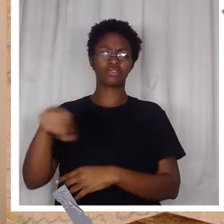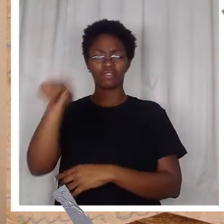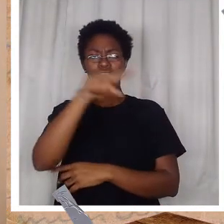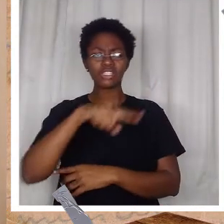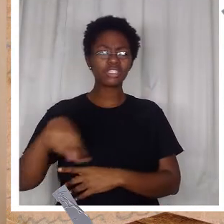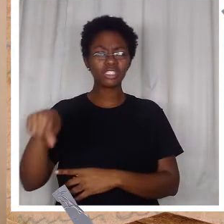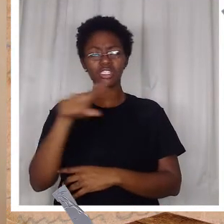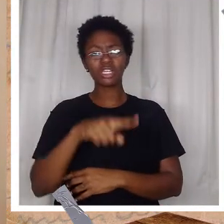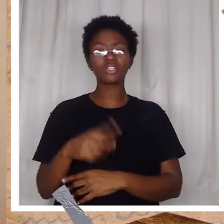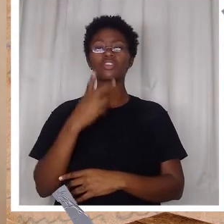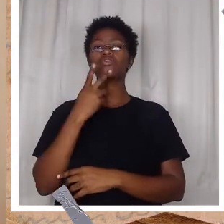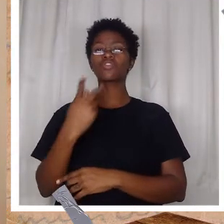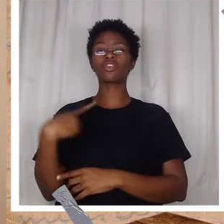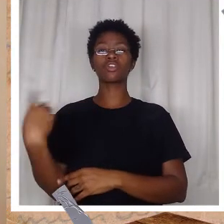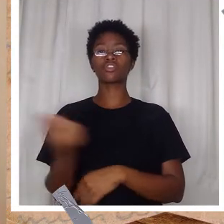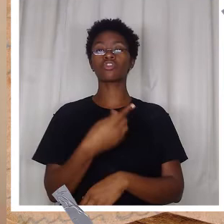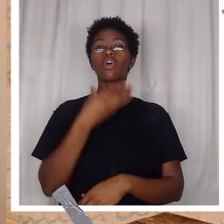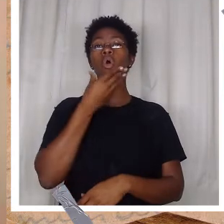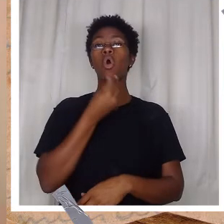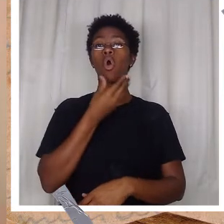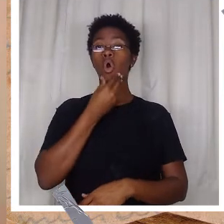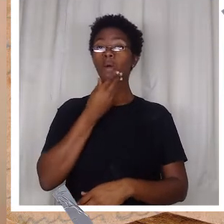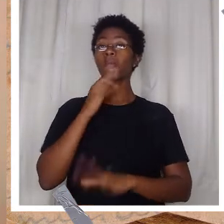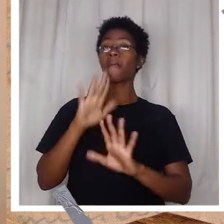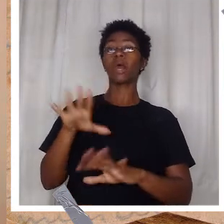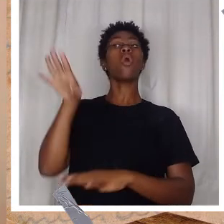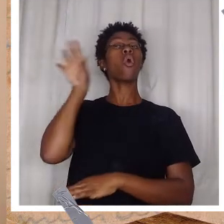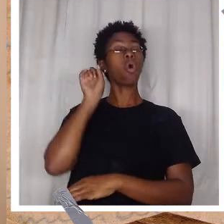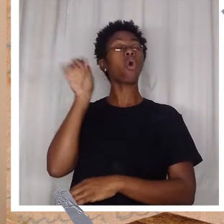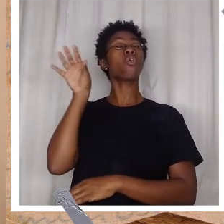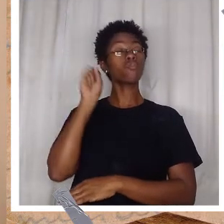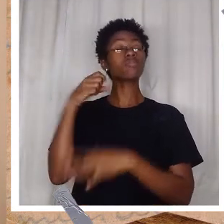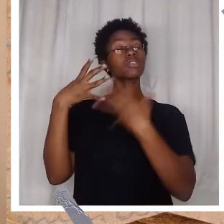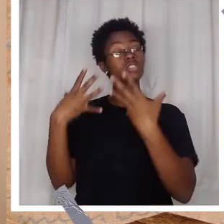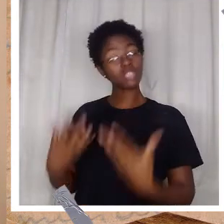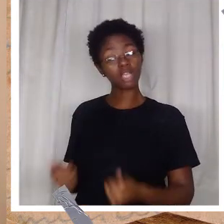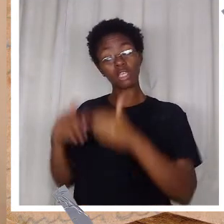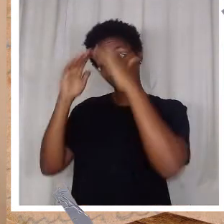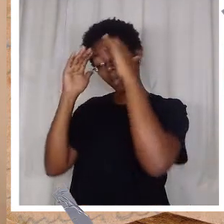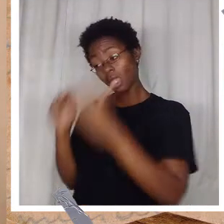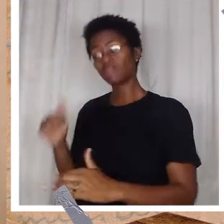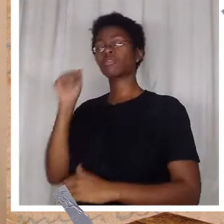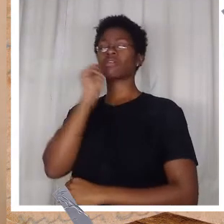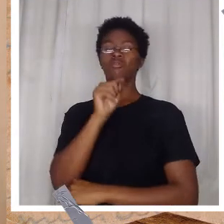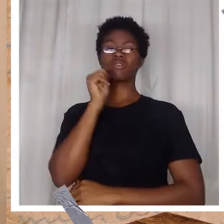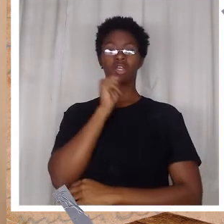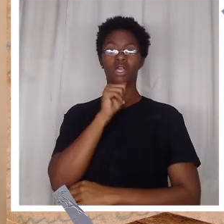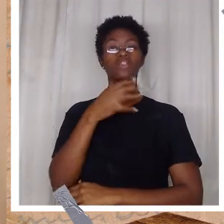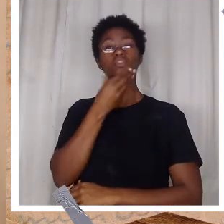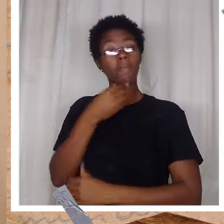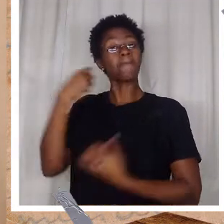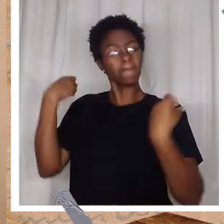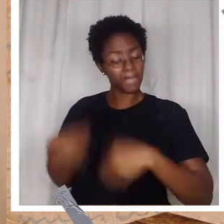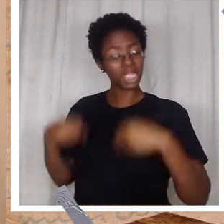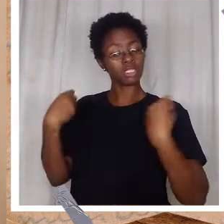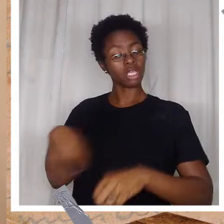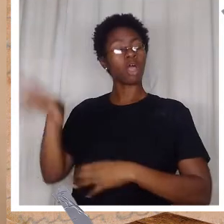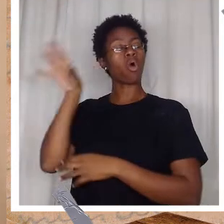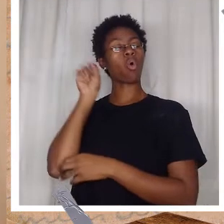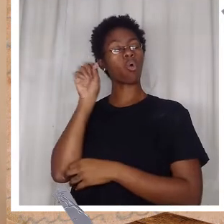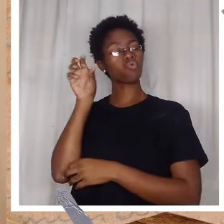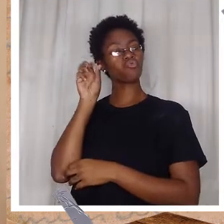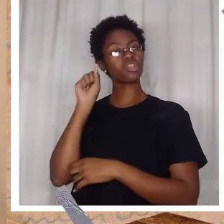e dizer que nós somos homens que ouvimos mulher e que os homens têm que ouvir as mulheres. E, humildemente, ouvir